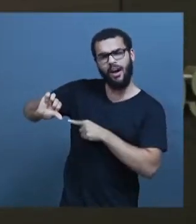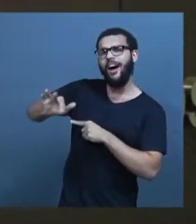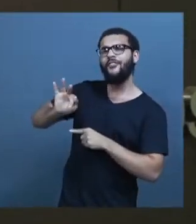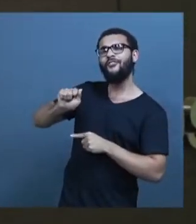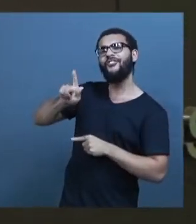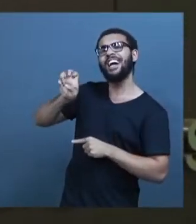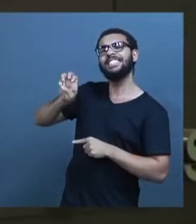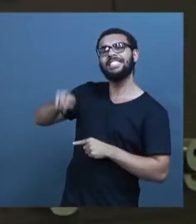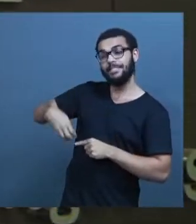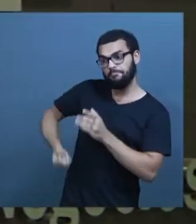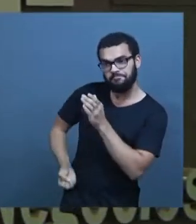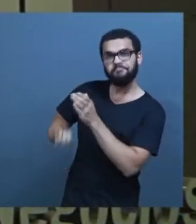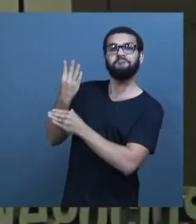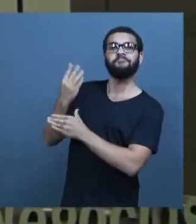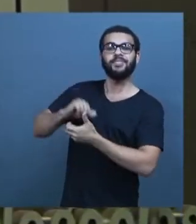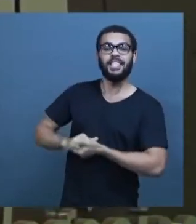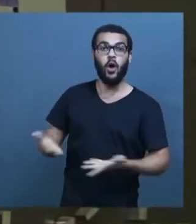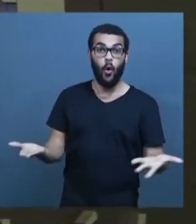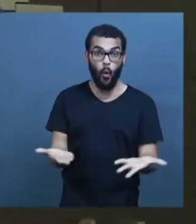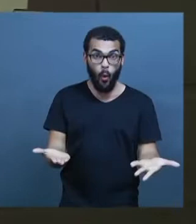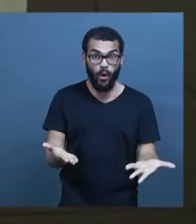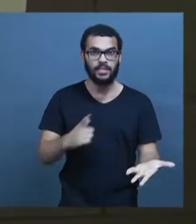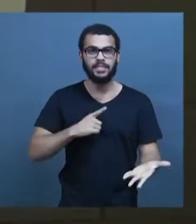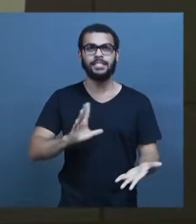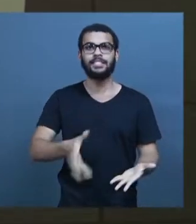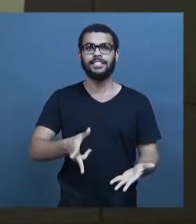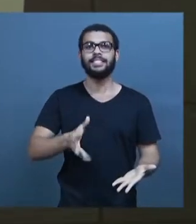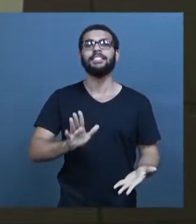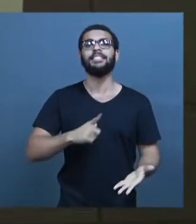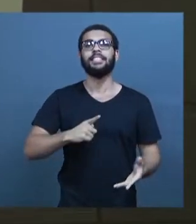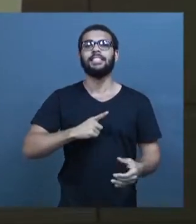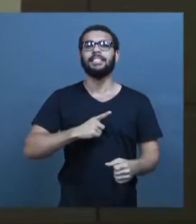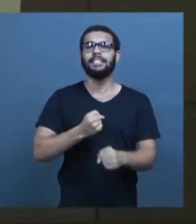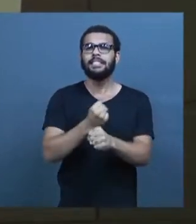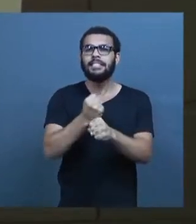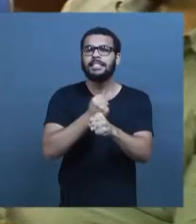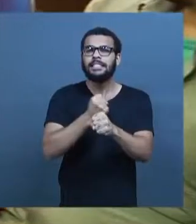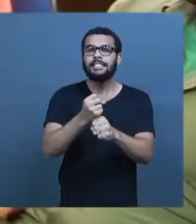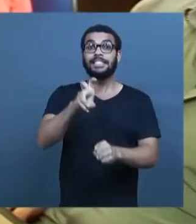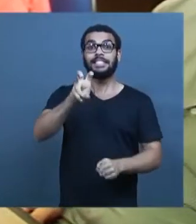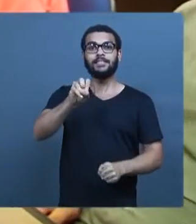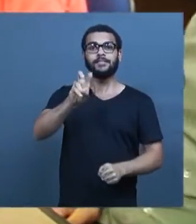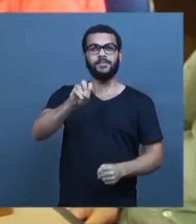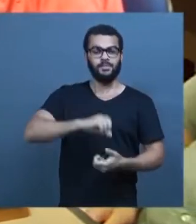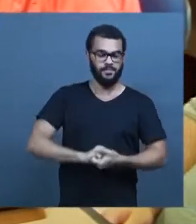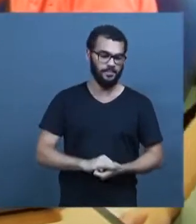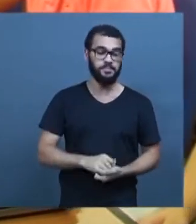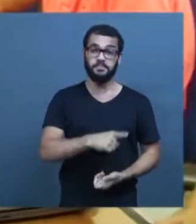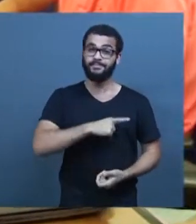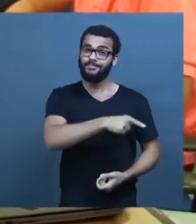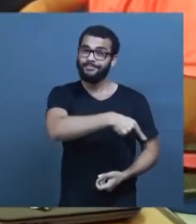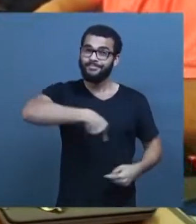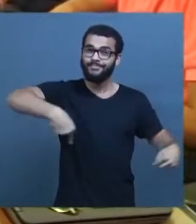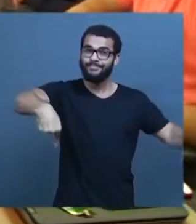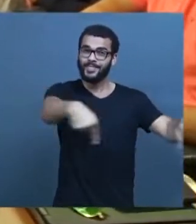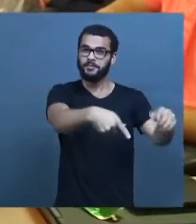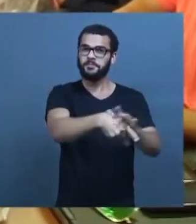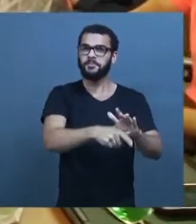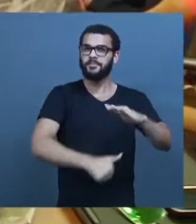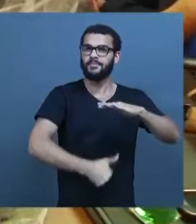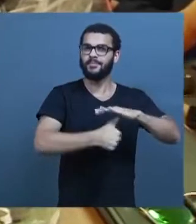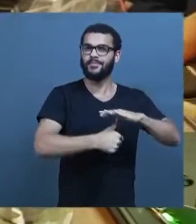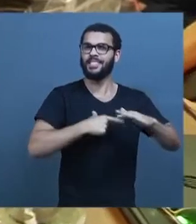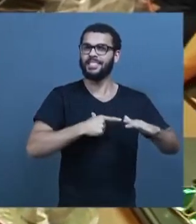Gestão e Negócios, FAGEM, comemora hoje o Jubileu de Ouro. Para marcar a data, a Sala dos Conselhos da Reitoria